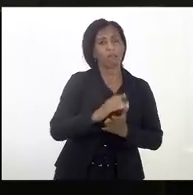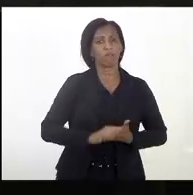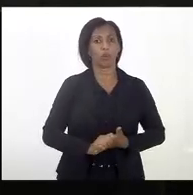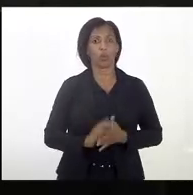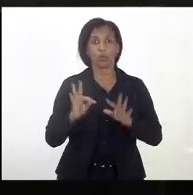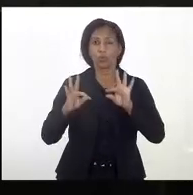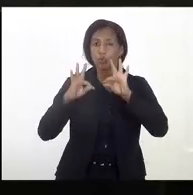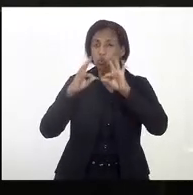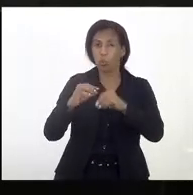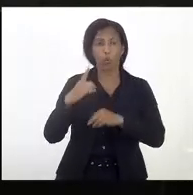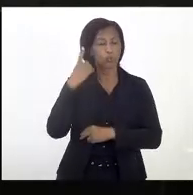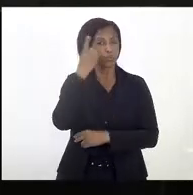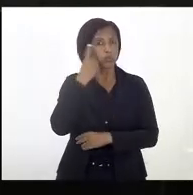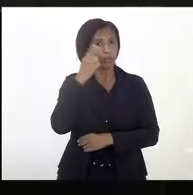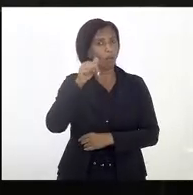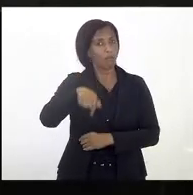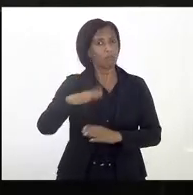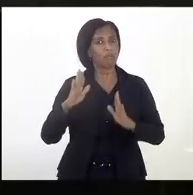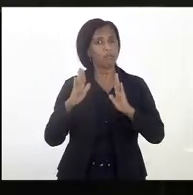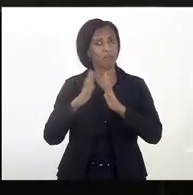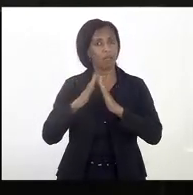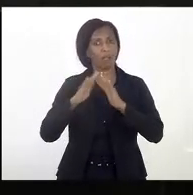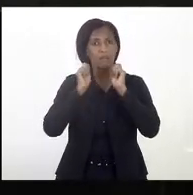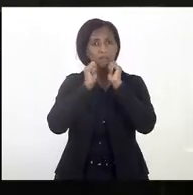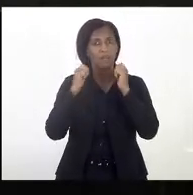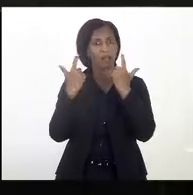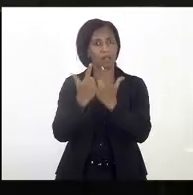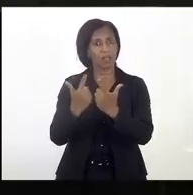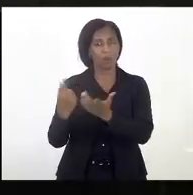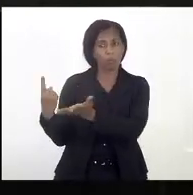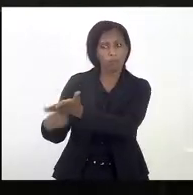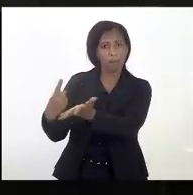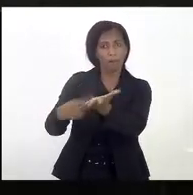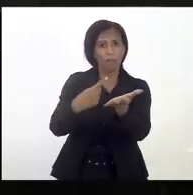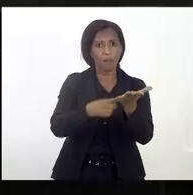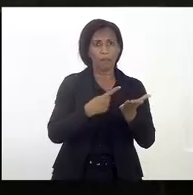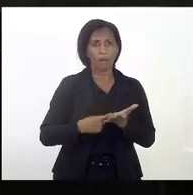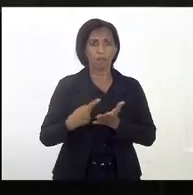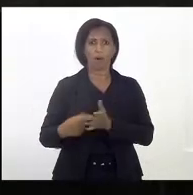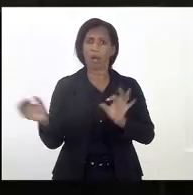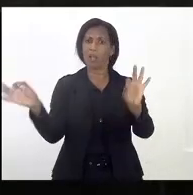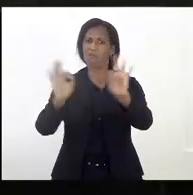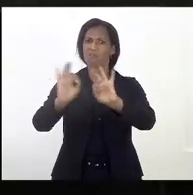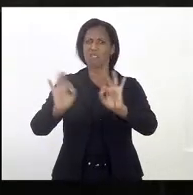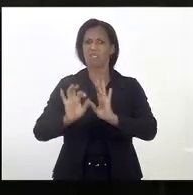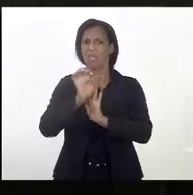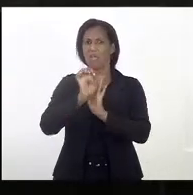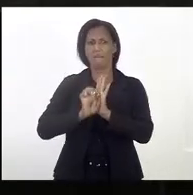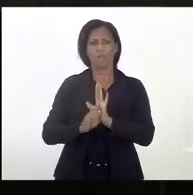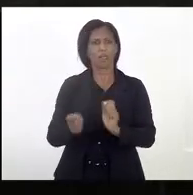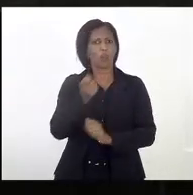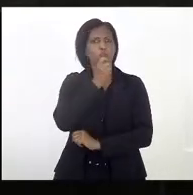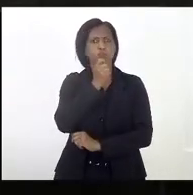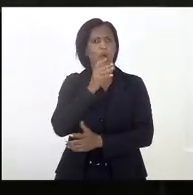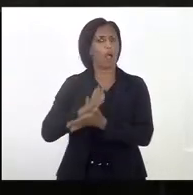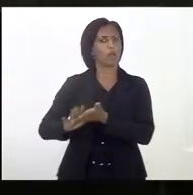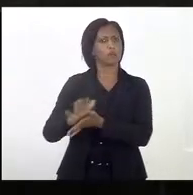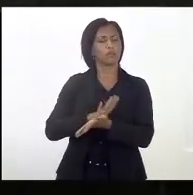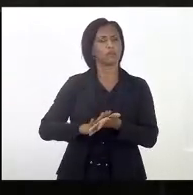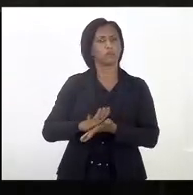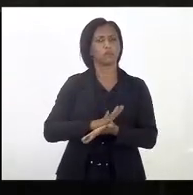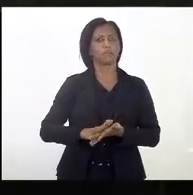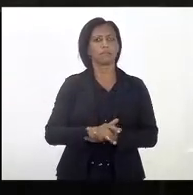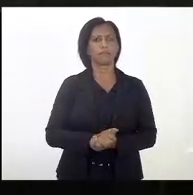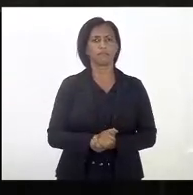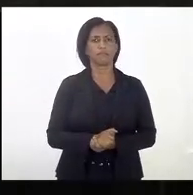todos os deputados aqui nessa casa fizeram acordo e ninguém Rodrigo ninguém mandou ninguém mandou